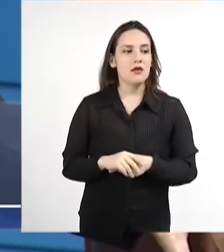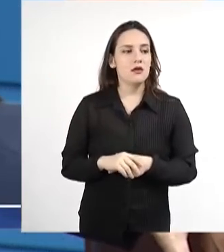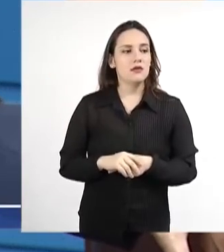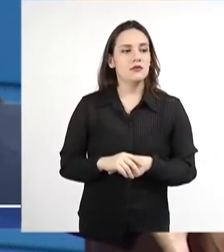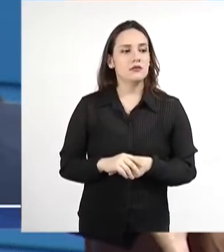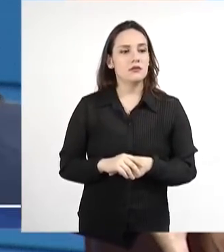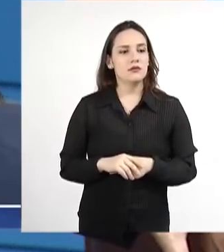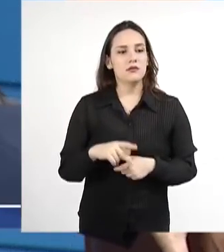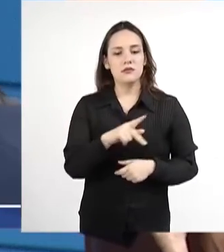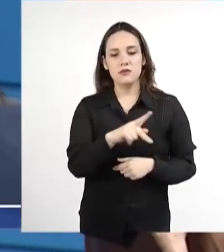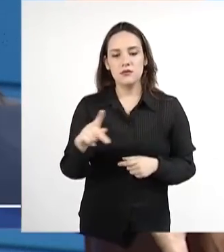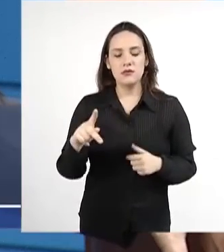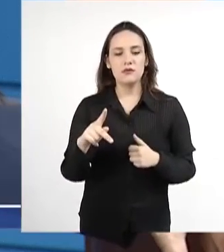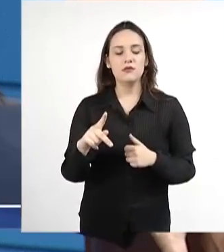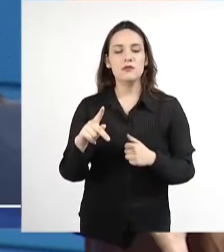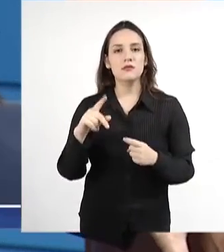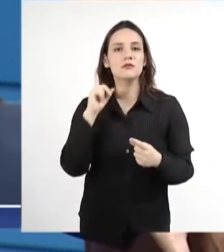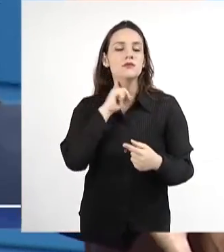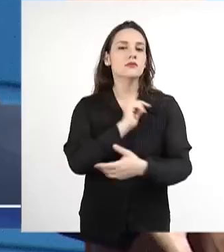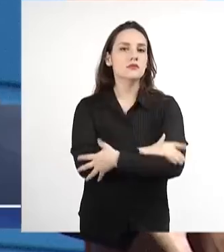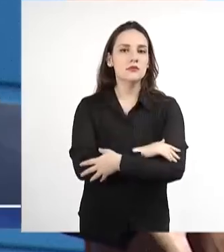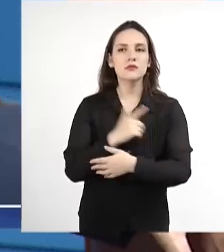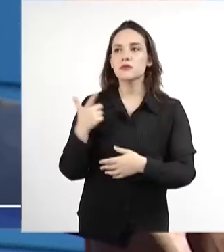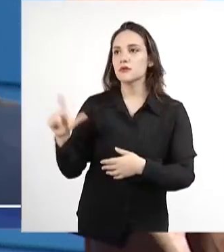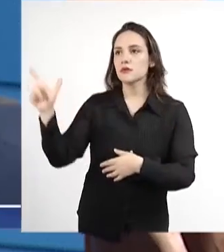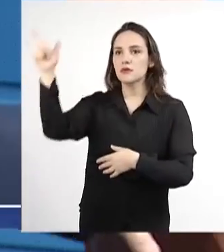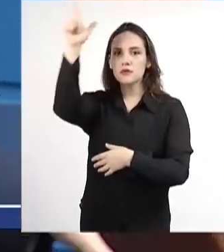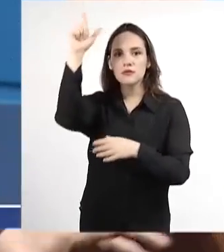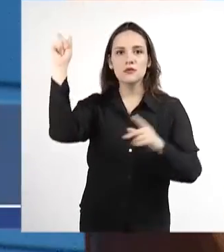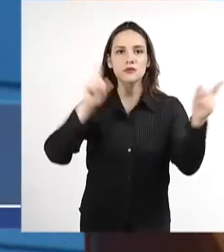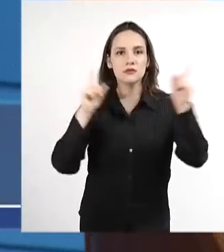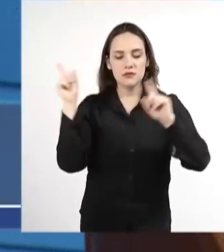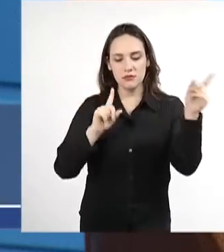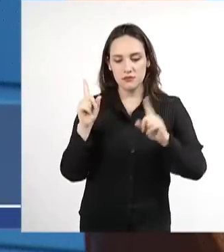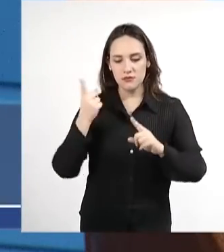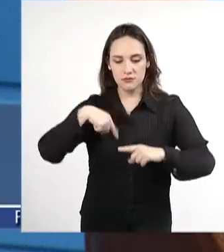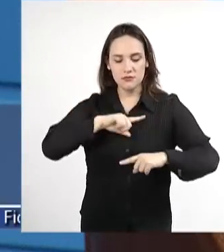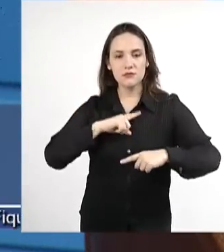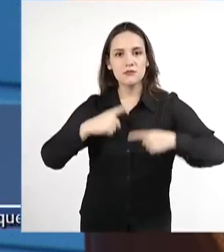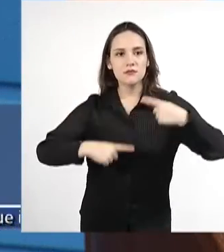nosso presidente de Minas, os outros presidentes, para estarem aqui conosco, para a